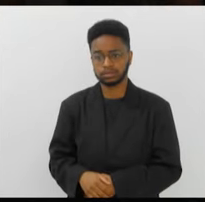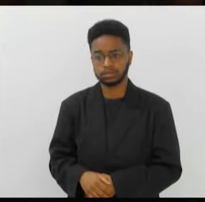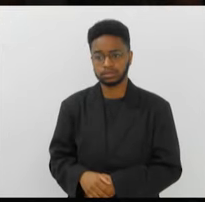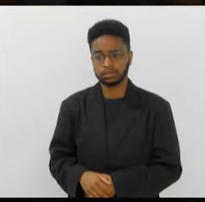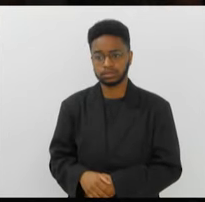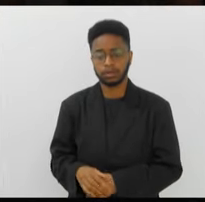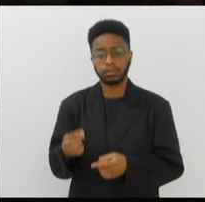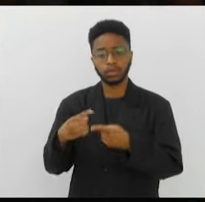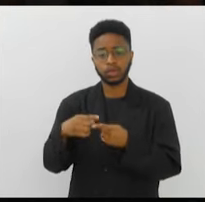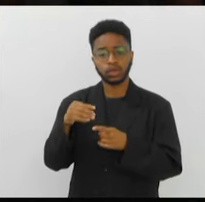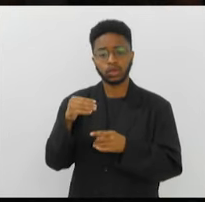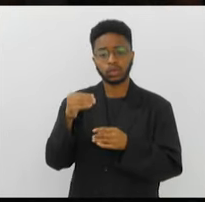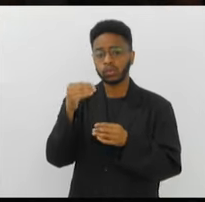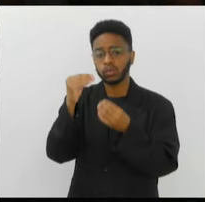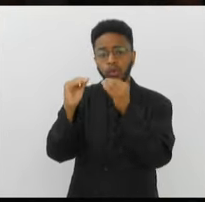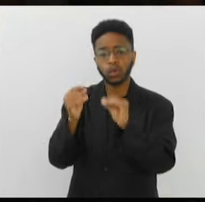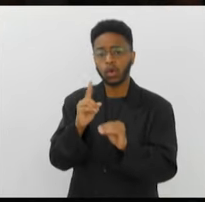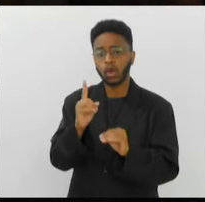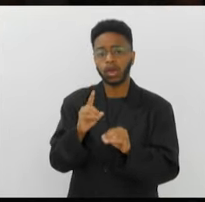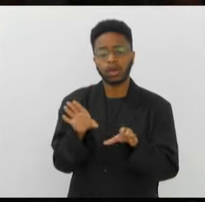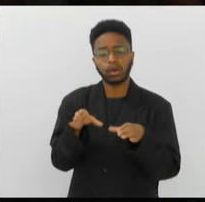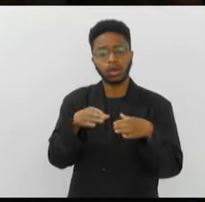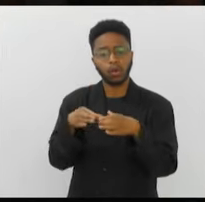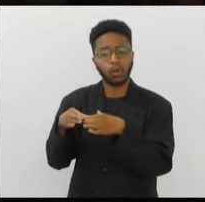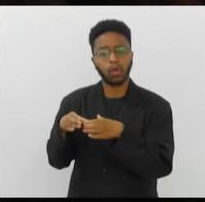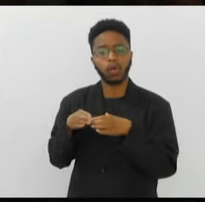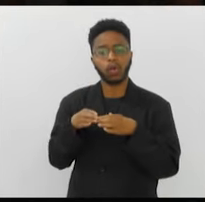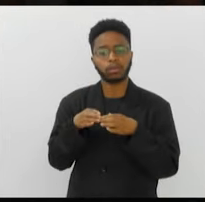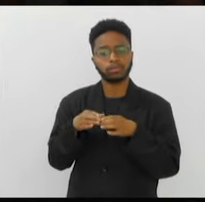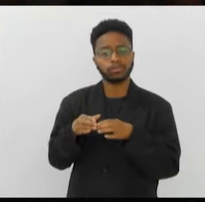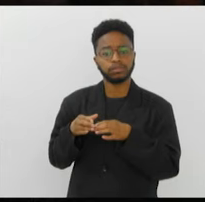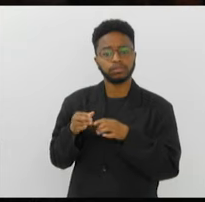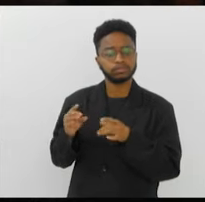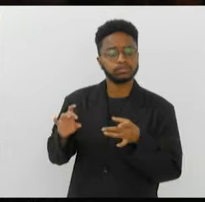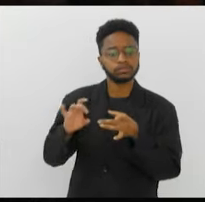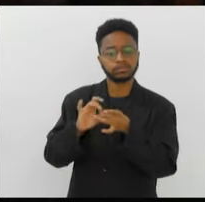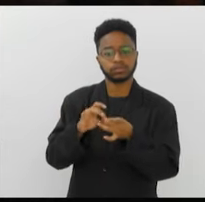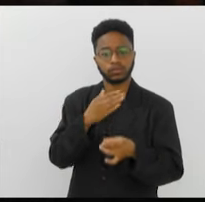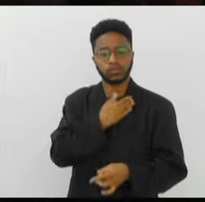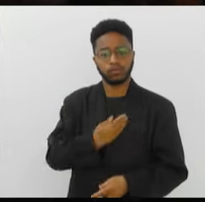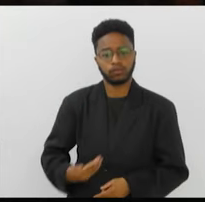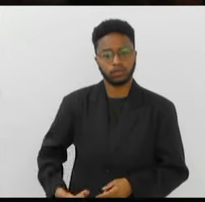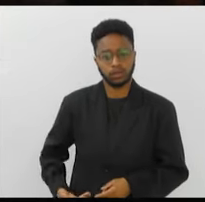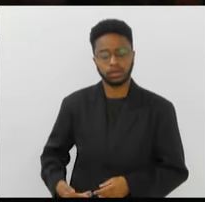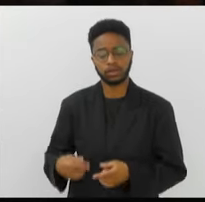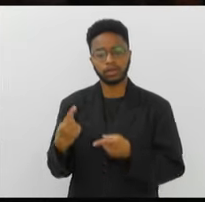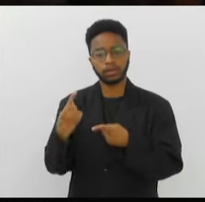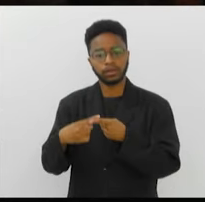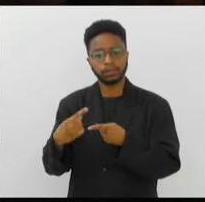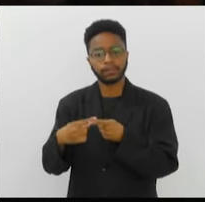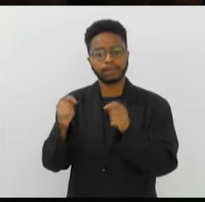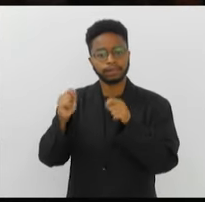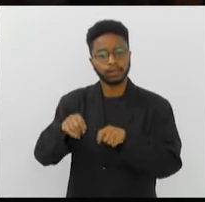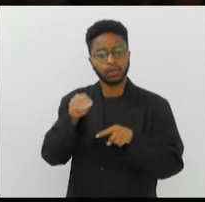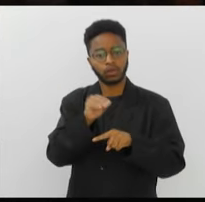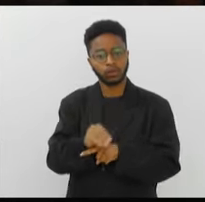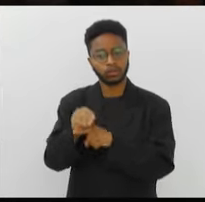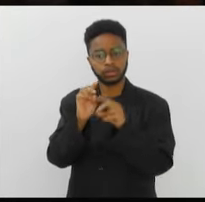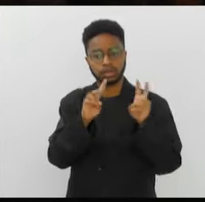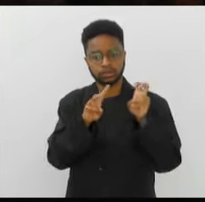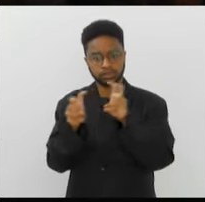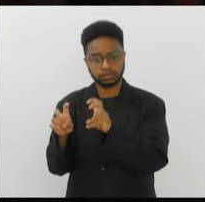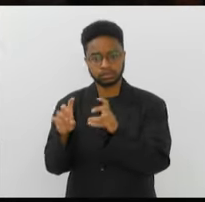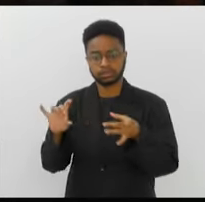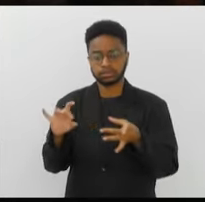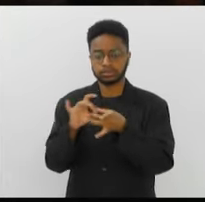se coloca as tropas à disposição do governo do Estado para que ele possa cuidar disso